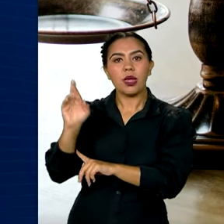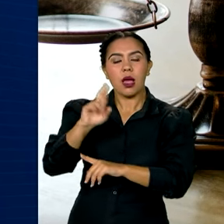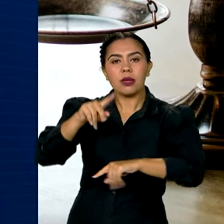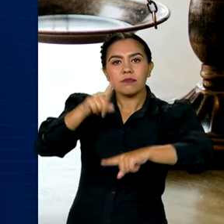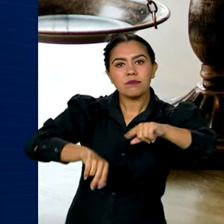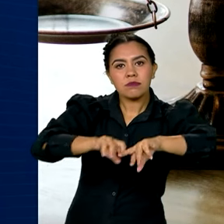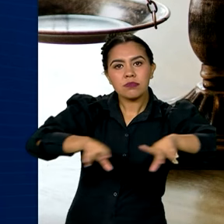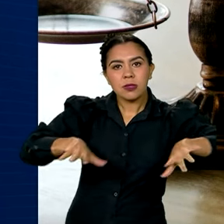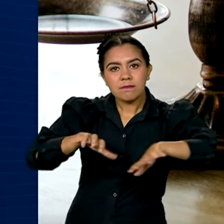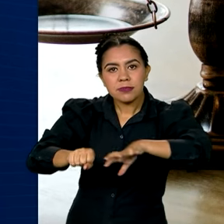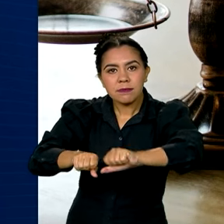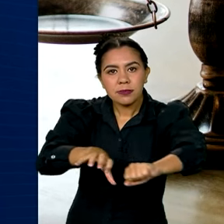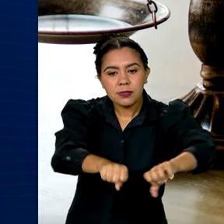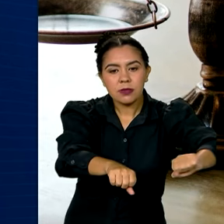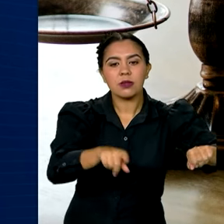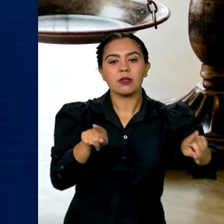inutilizadas